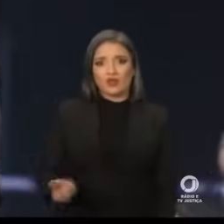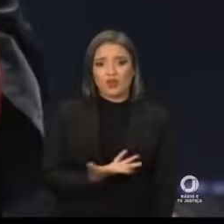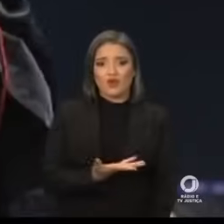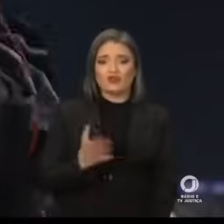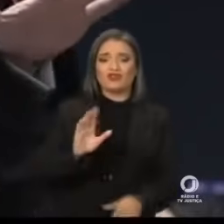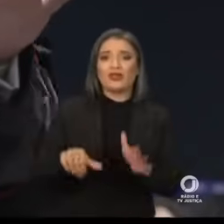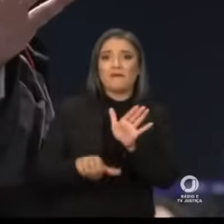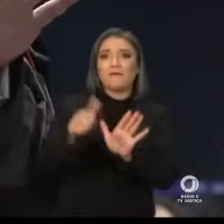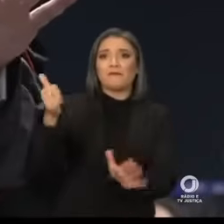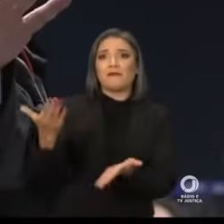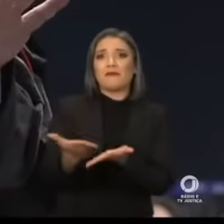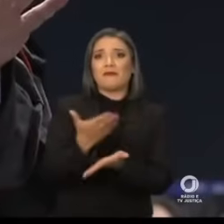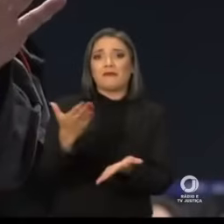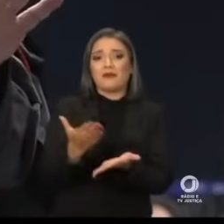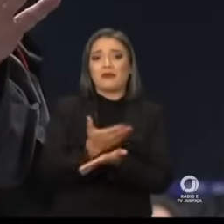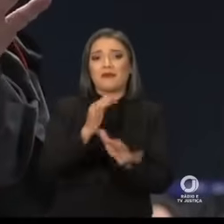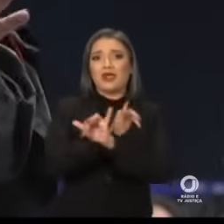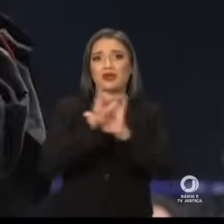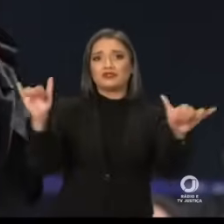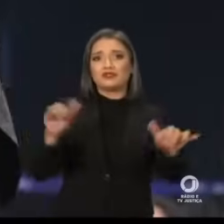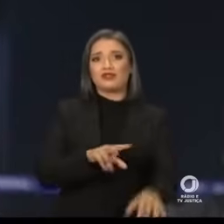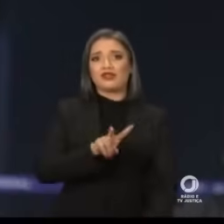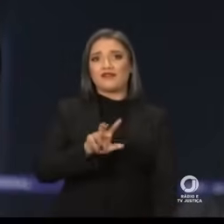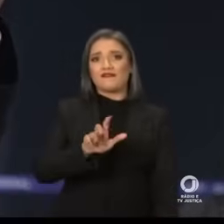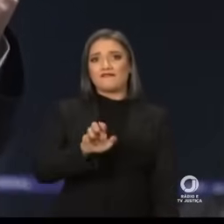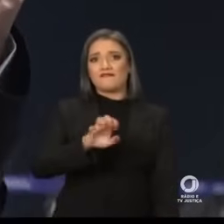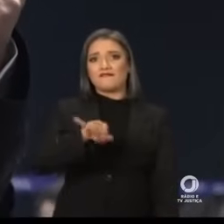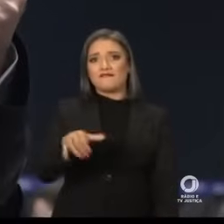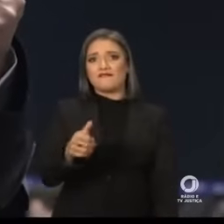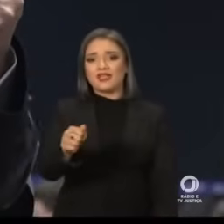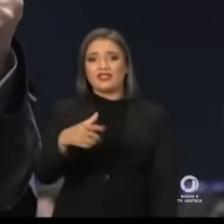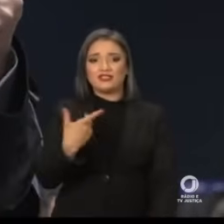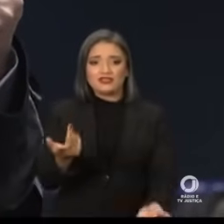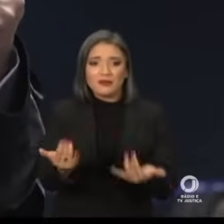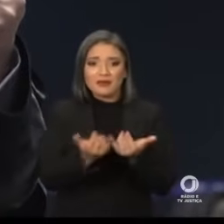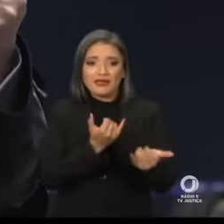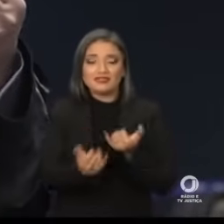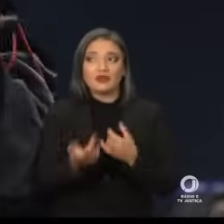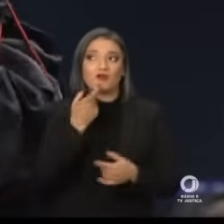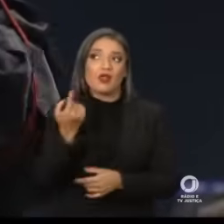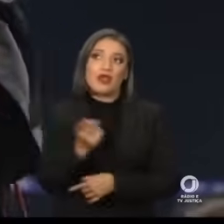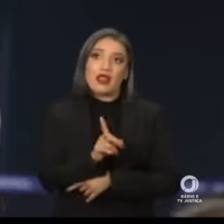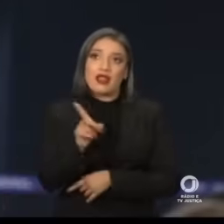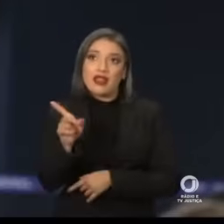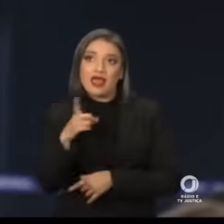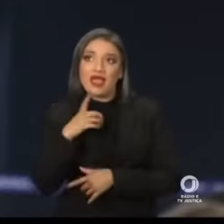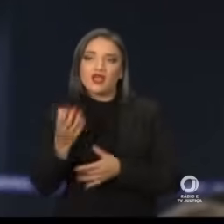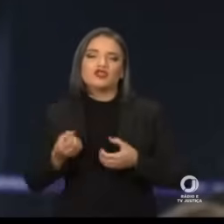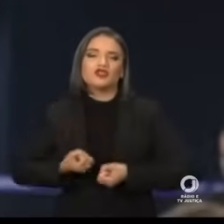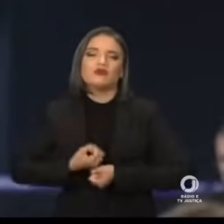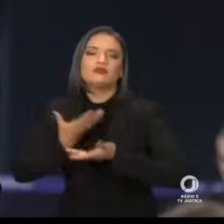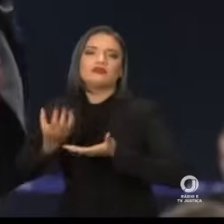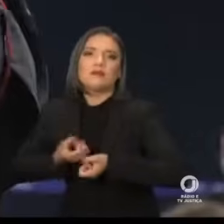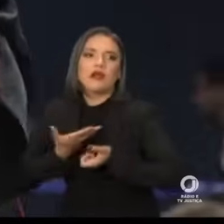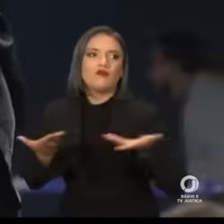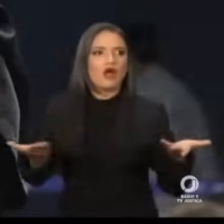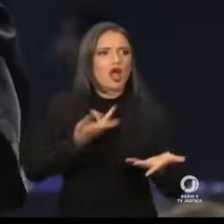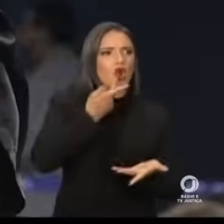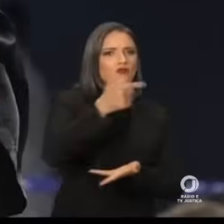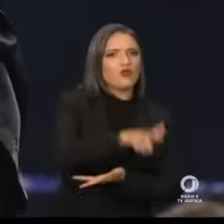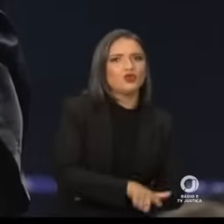Veja, são praticamente as mesmas frases. É que lá ele disse que foi um desabafo. Agora ele repete as mesmas frases, o